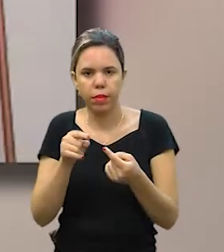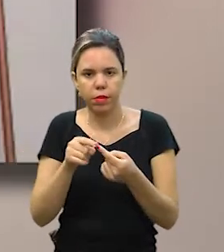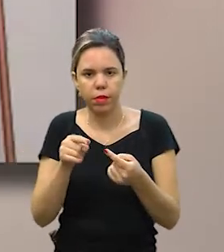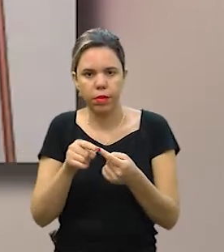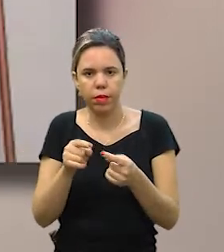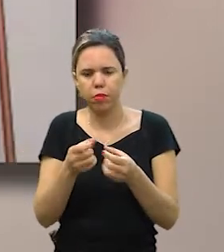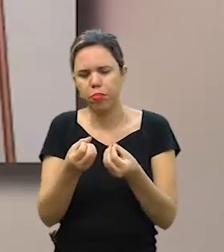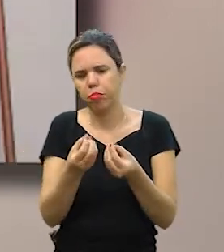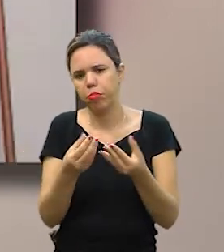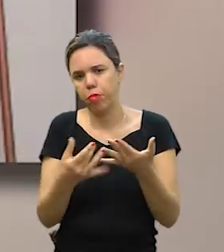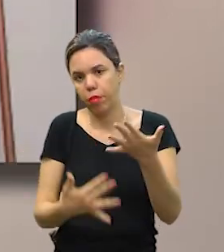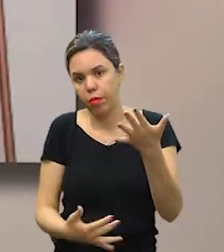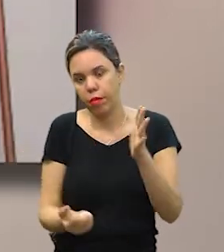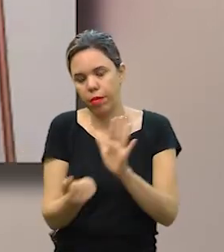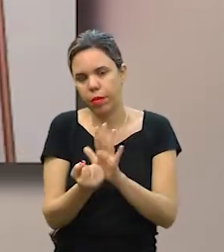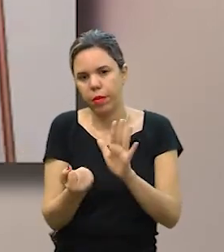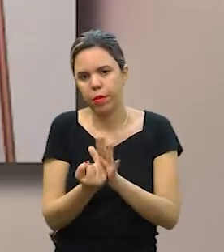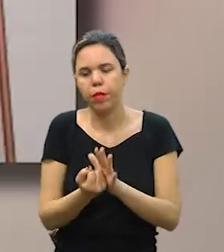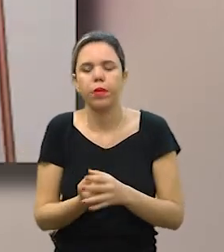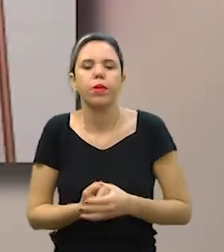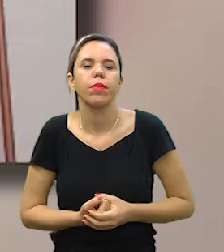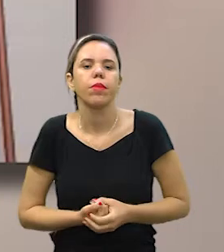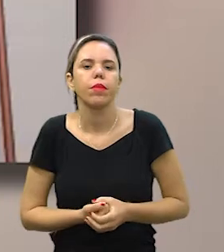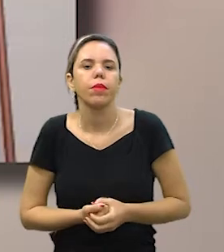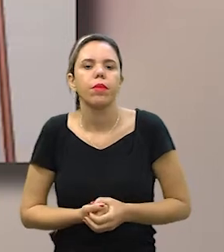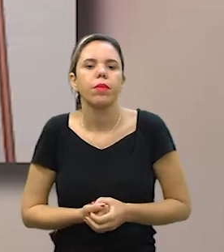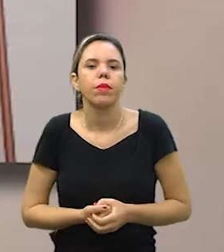tem no mercado, inúmeras marcas,